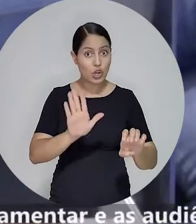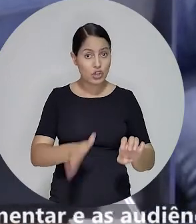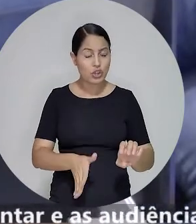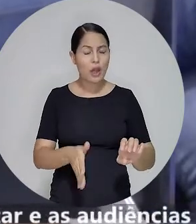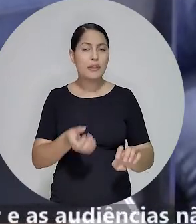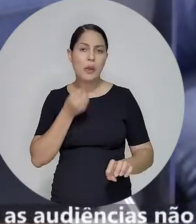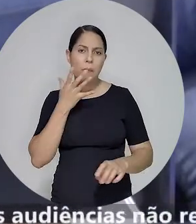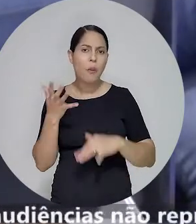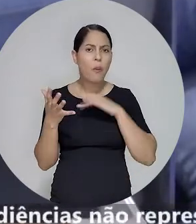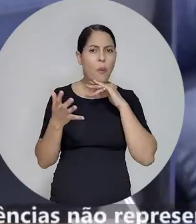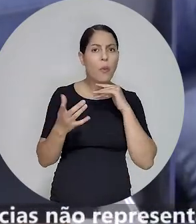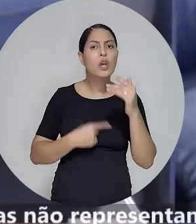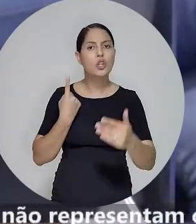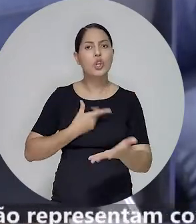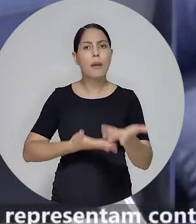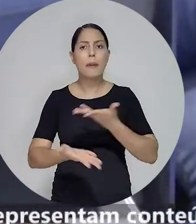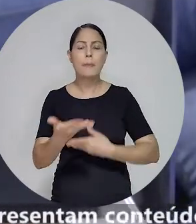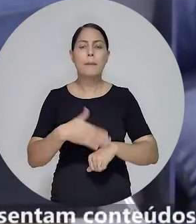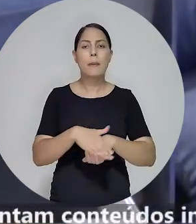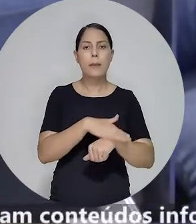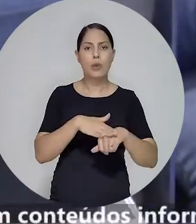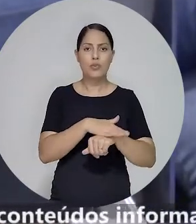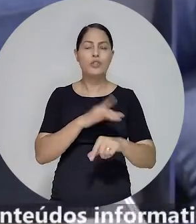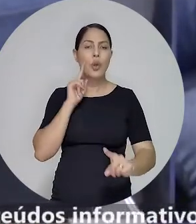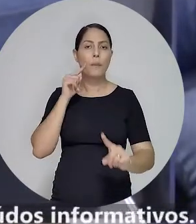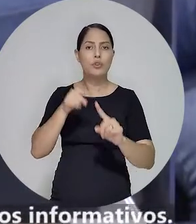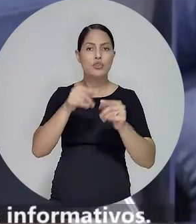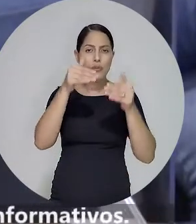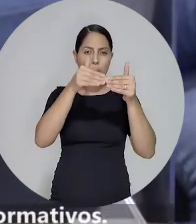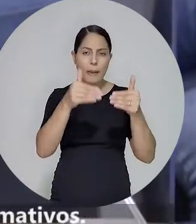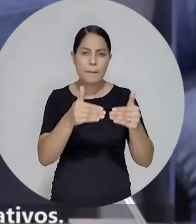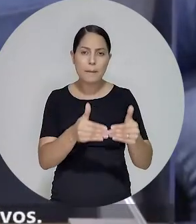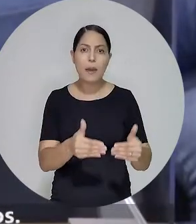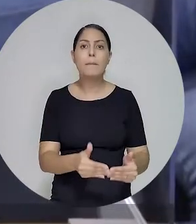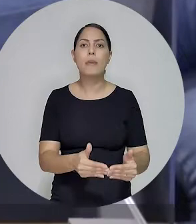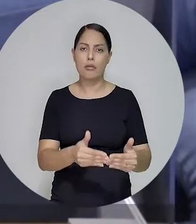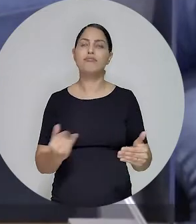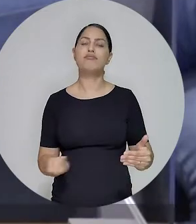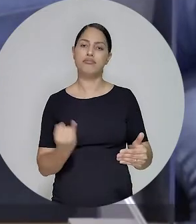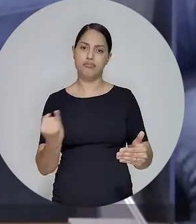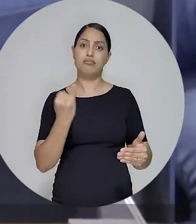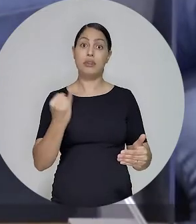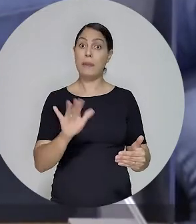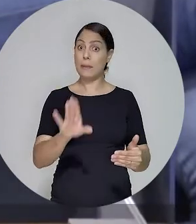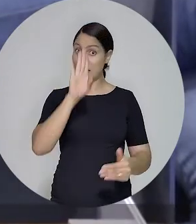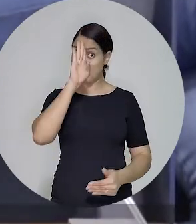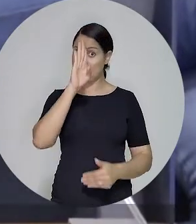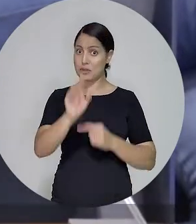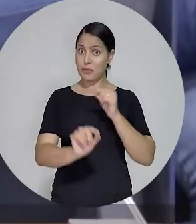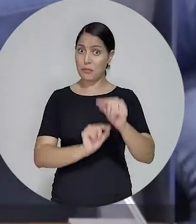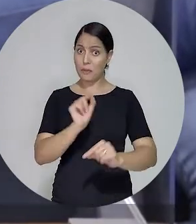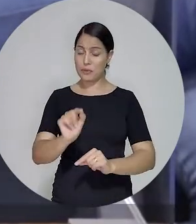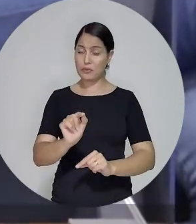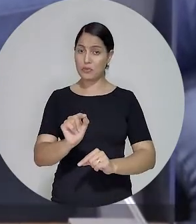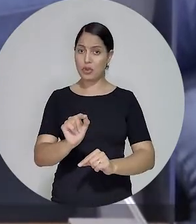o esqueleto está ali, bem ou mal, e estamos sempre dispostos a conversar para chegar a um consenso que agrade a todos. Mas, acima de tudo,